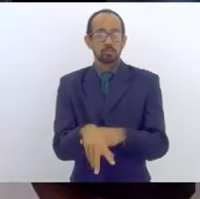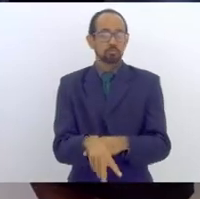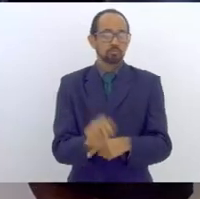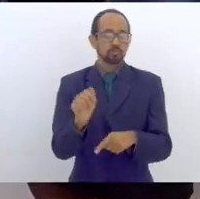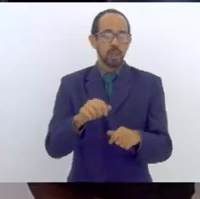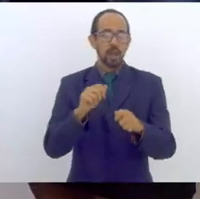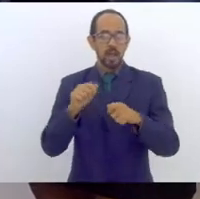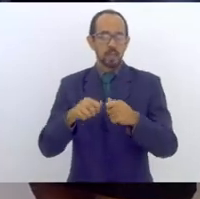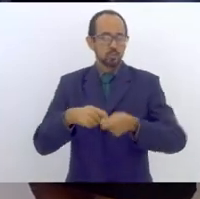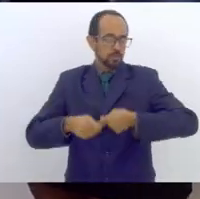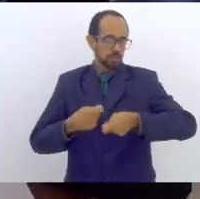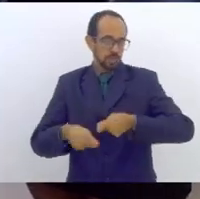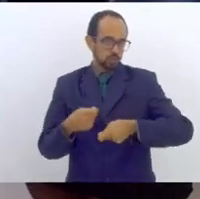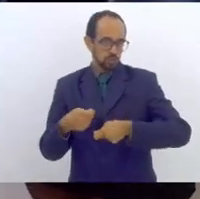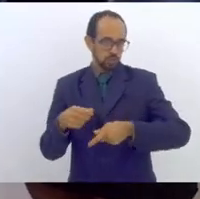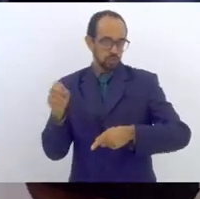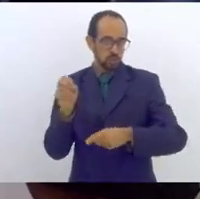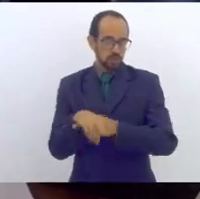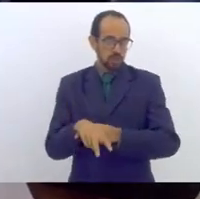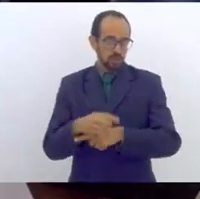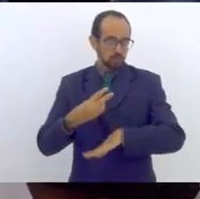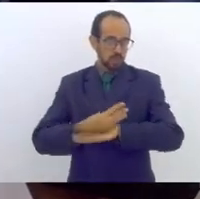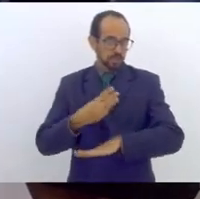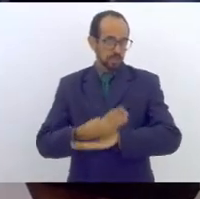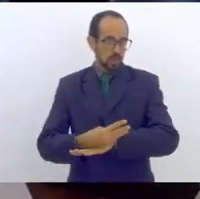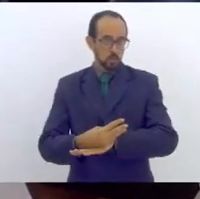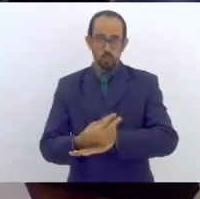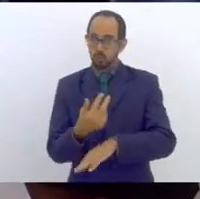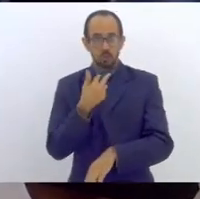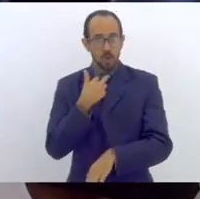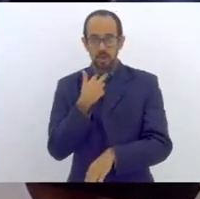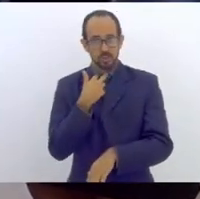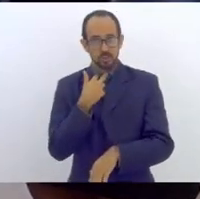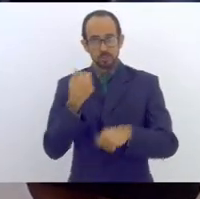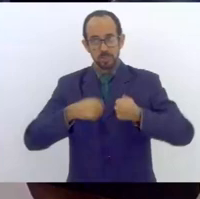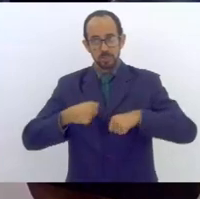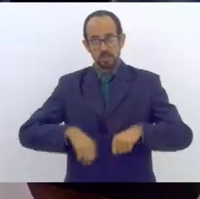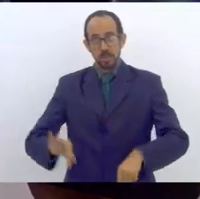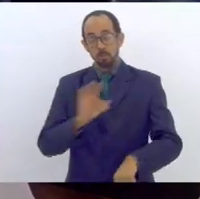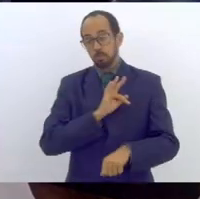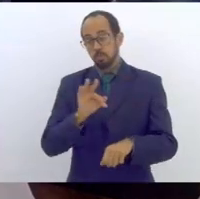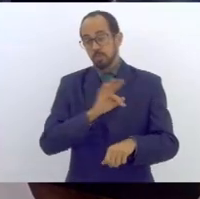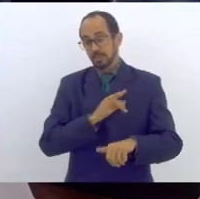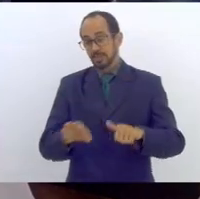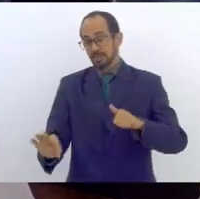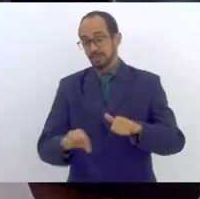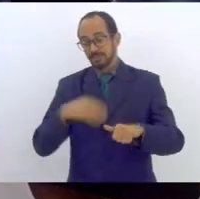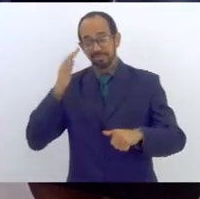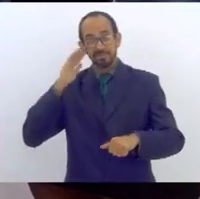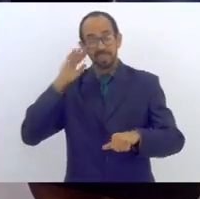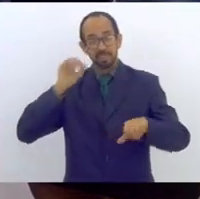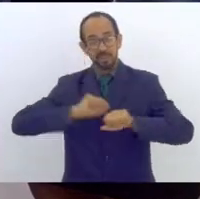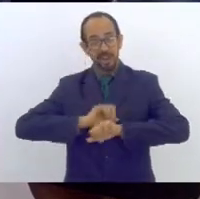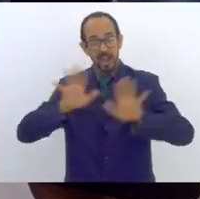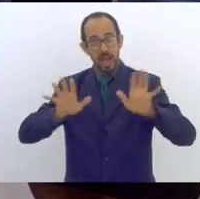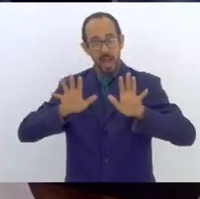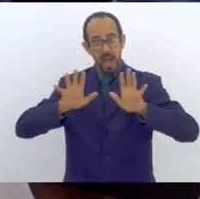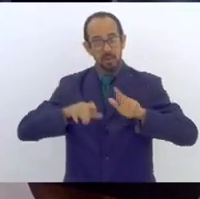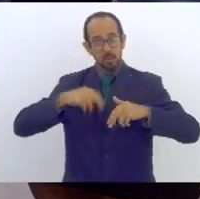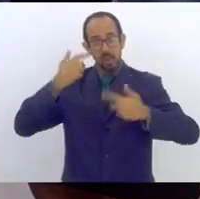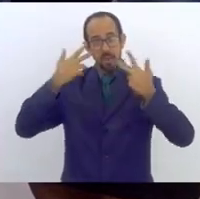uma empresa terceirizada eu preciso de policiais que entendam da natureza humana e esse policial